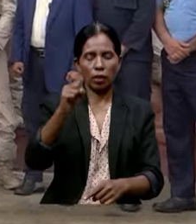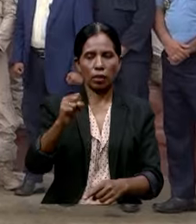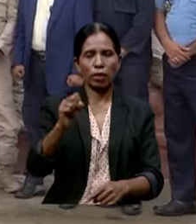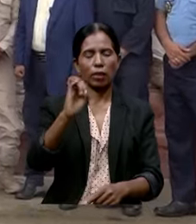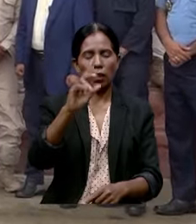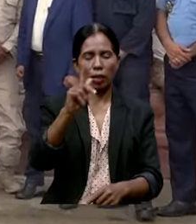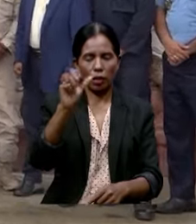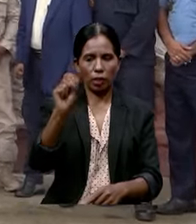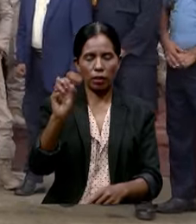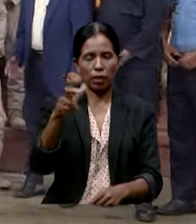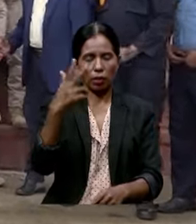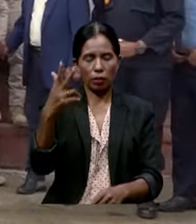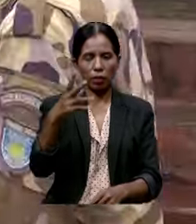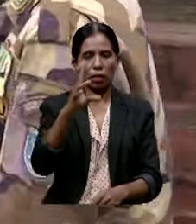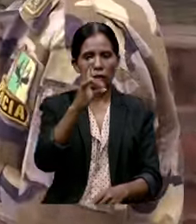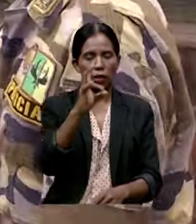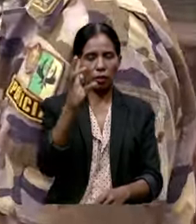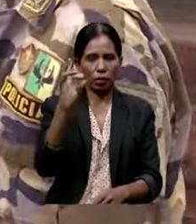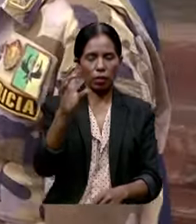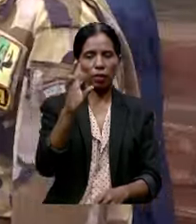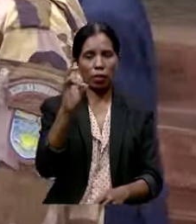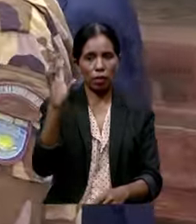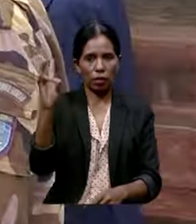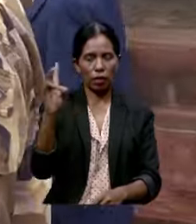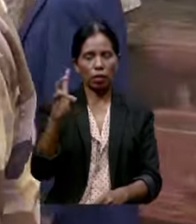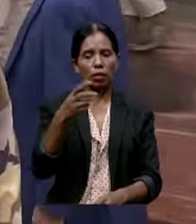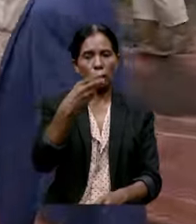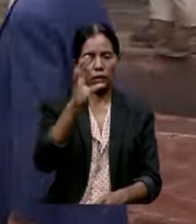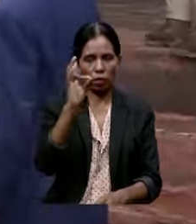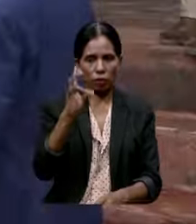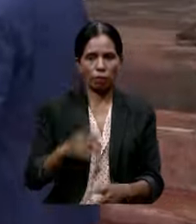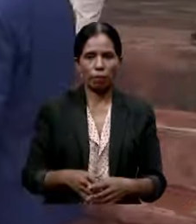Corca Hito no 77 Hito, João Carlos Domingos Bere, Ziemen.